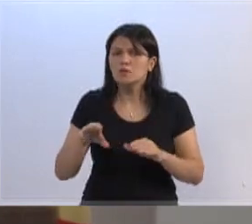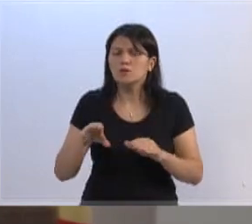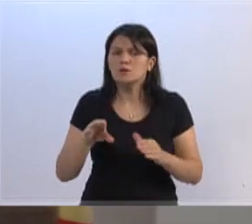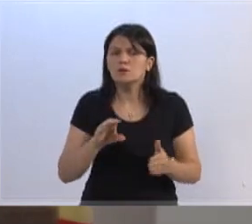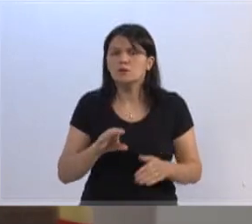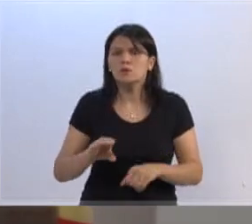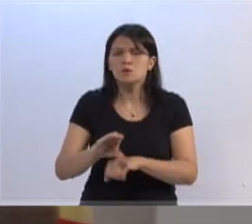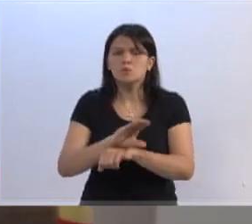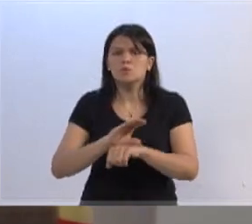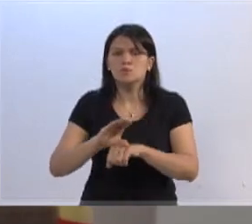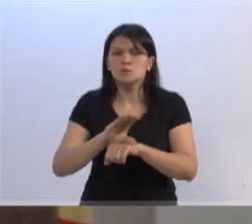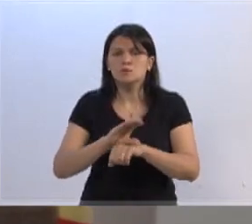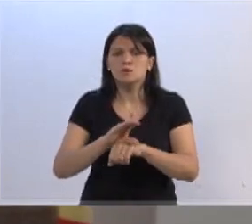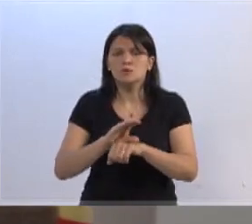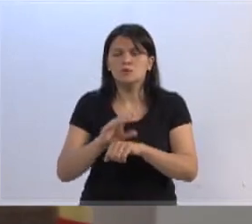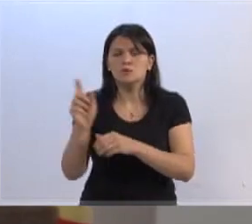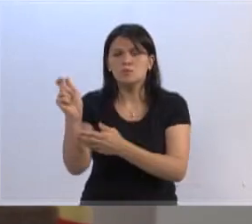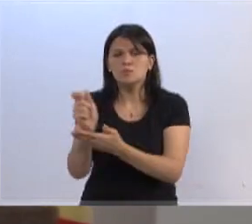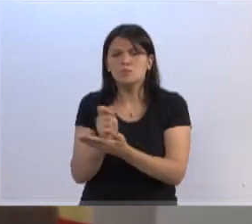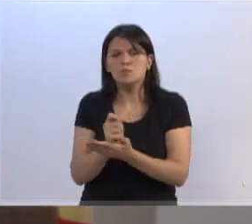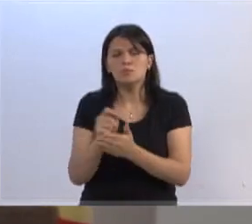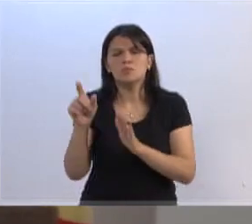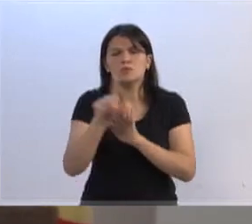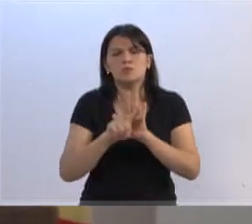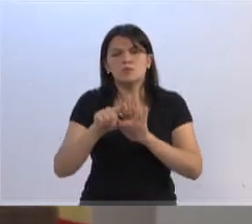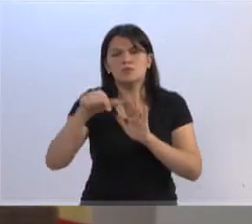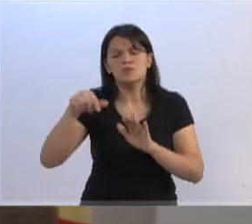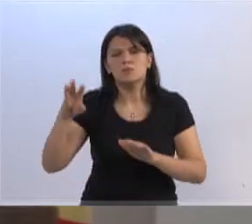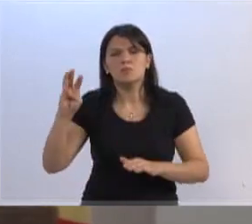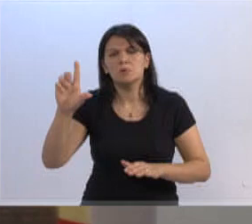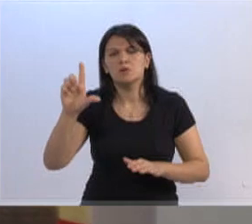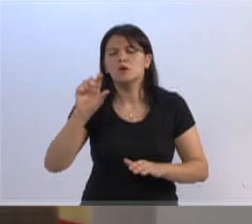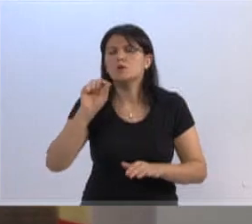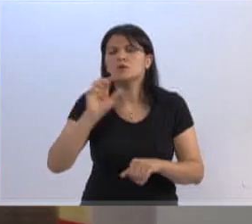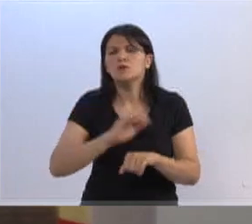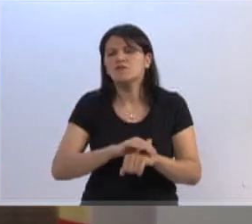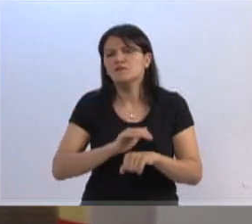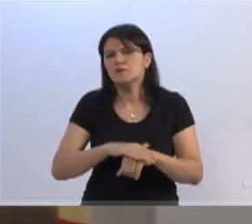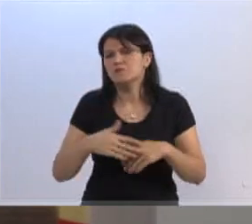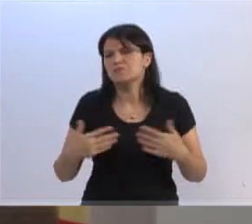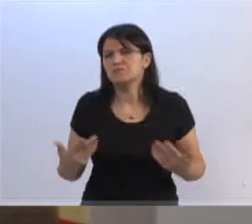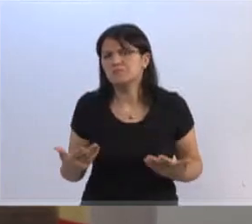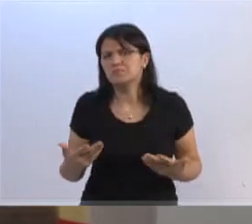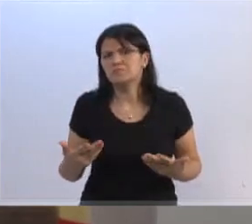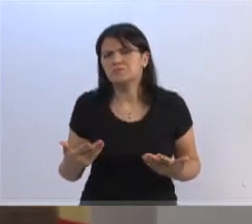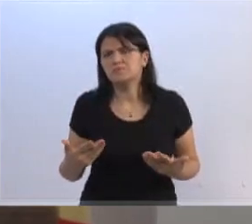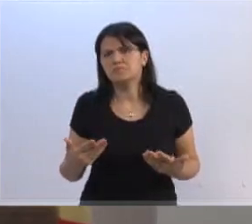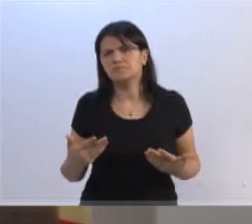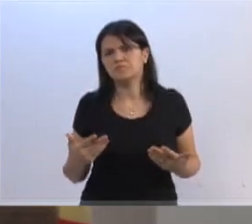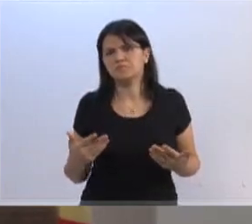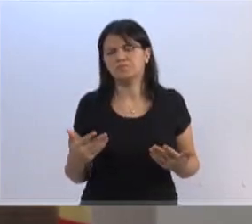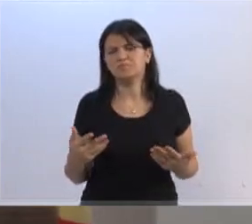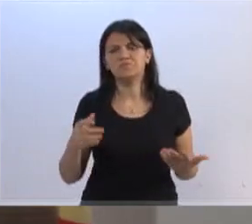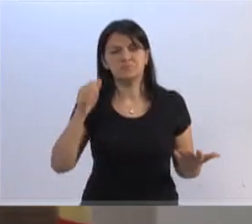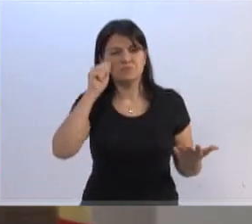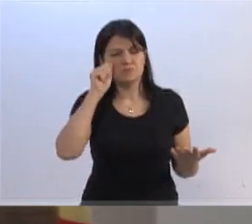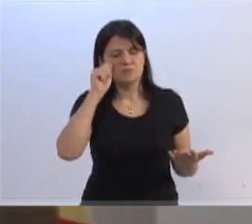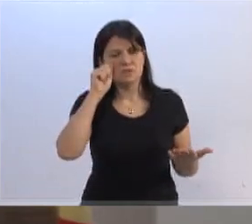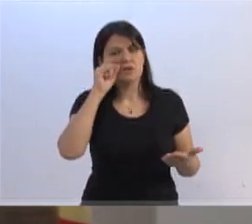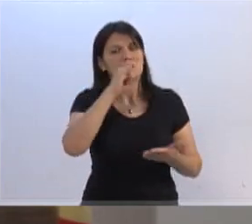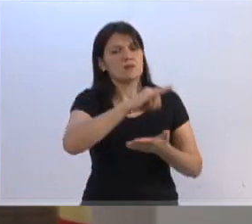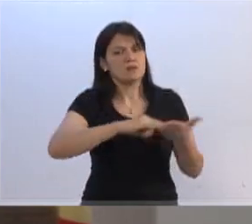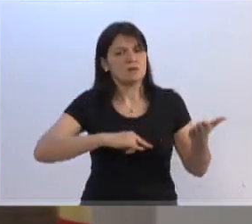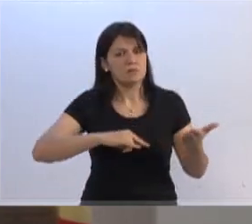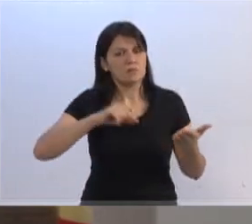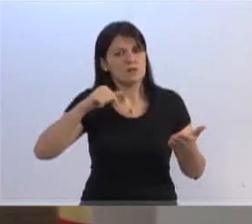recurso do Poder Legislativo na nossa cidade? O que está sendo feito? Inclusive, isso é ordem, vereador Almir, de um requerimento